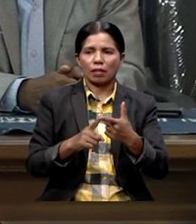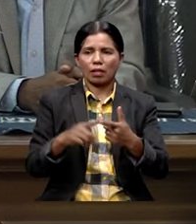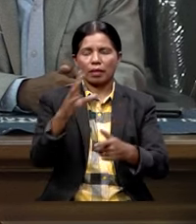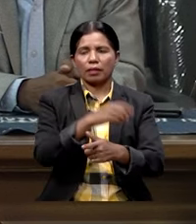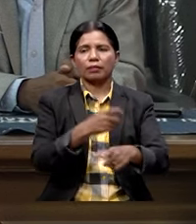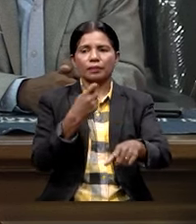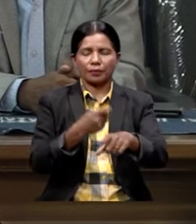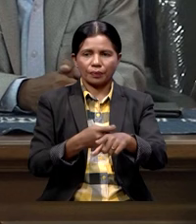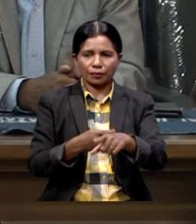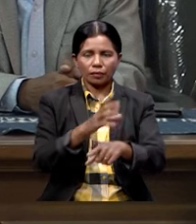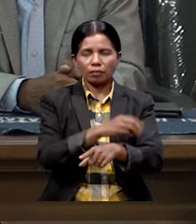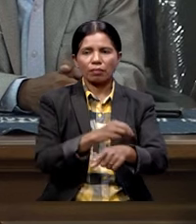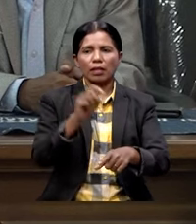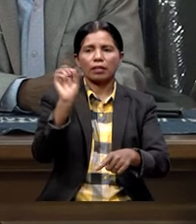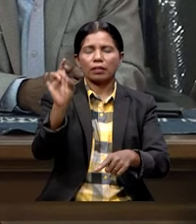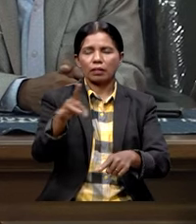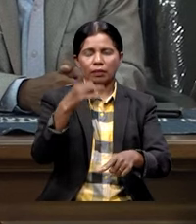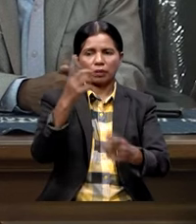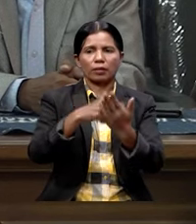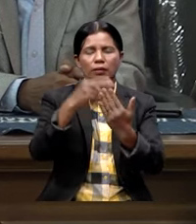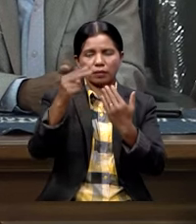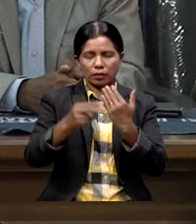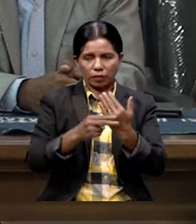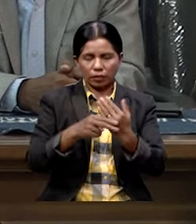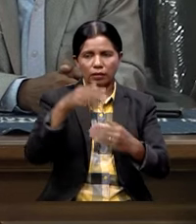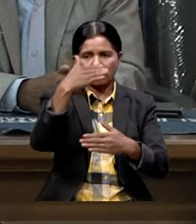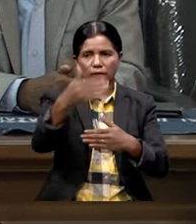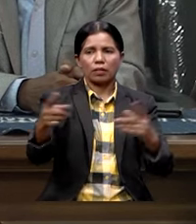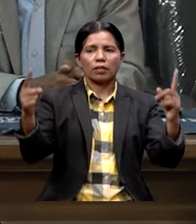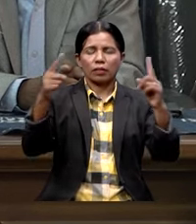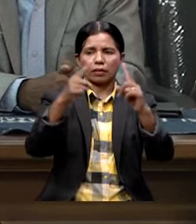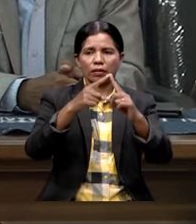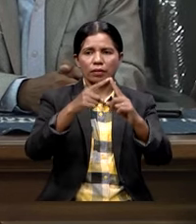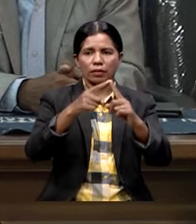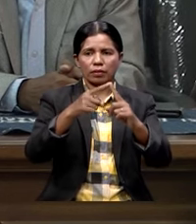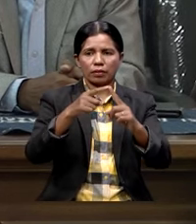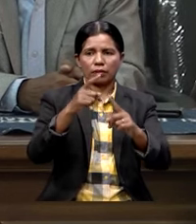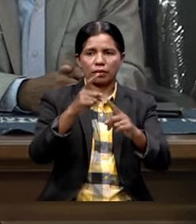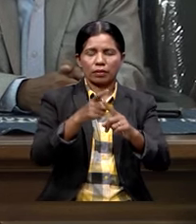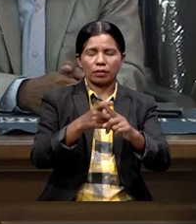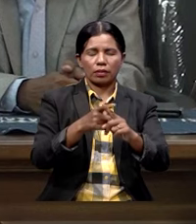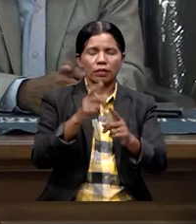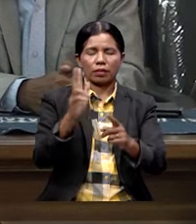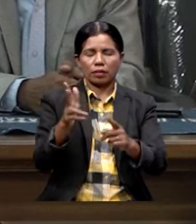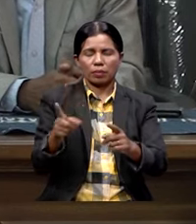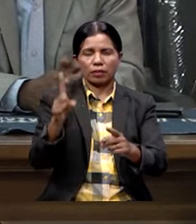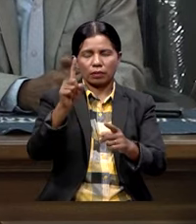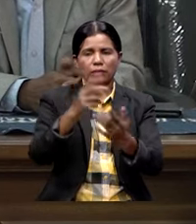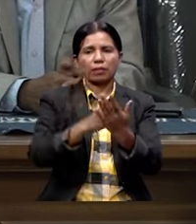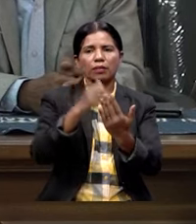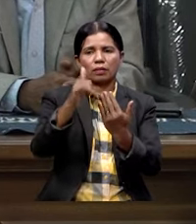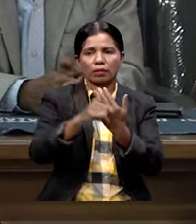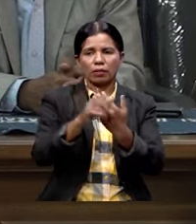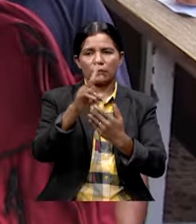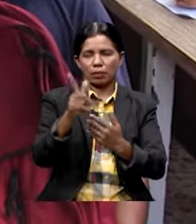prazo desde 18 de novembro, significa segunda UEM, to fale a 31 de julho de 2025.